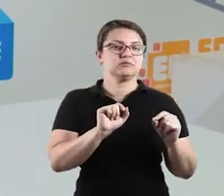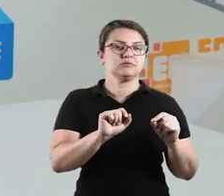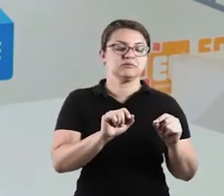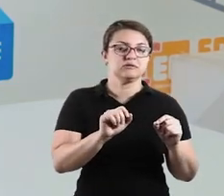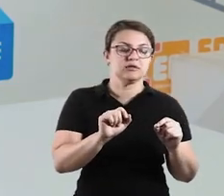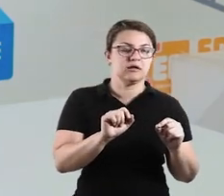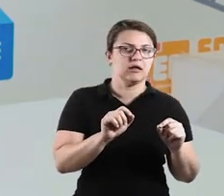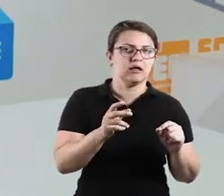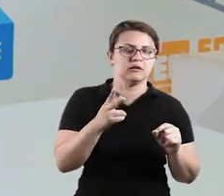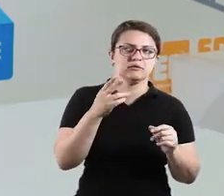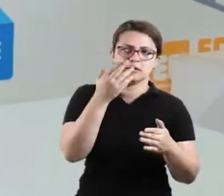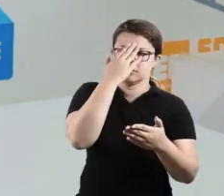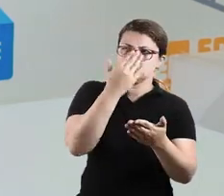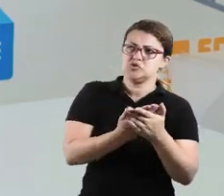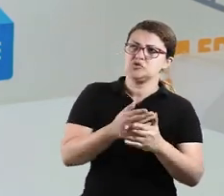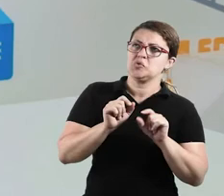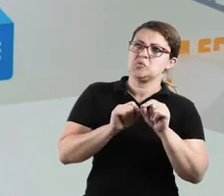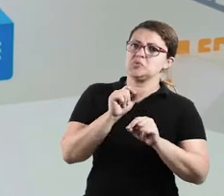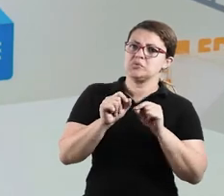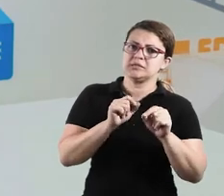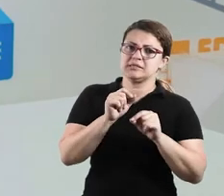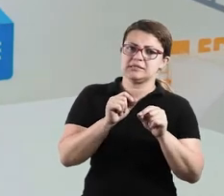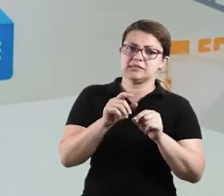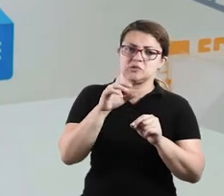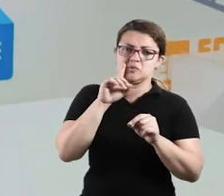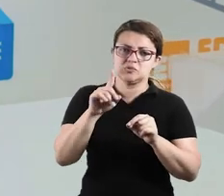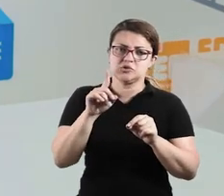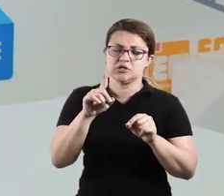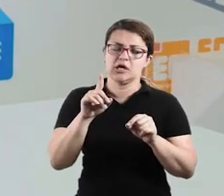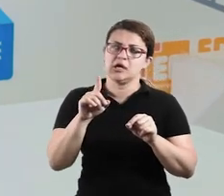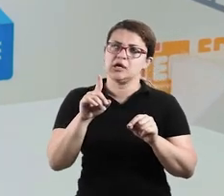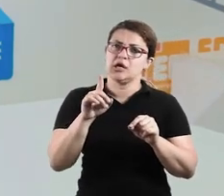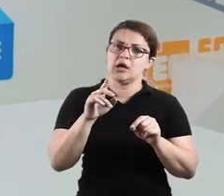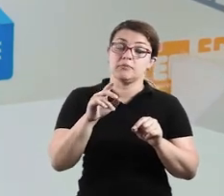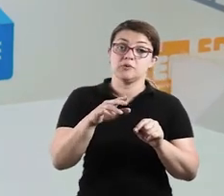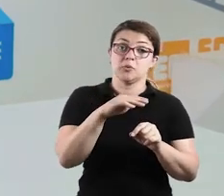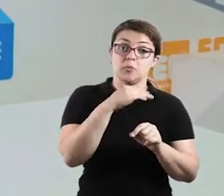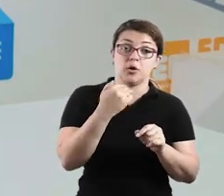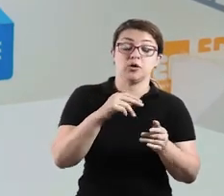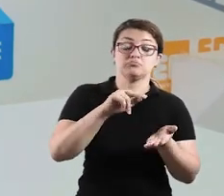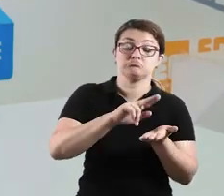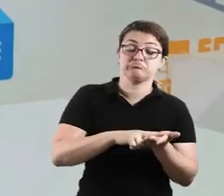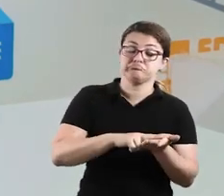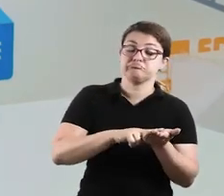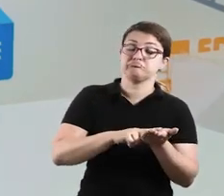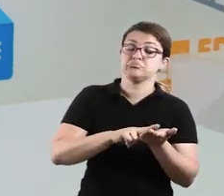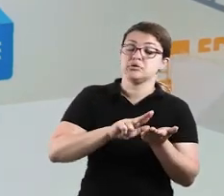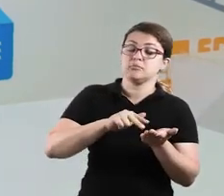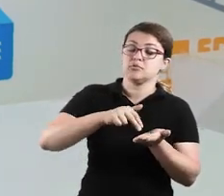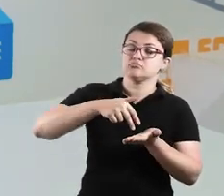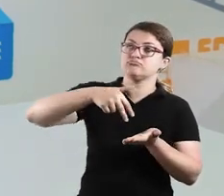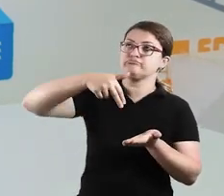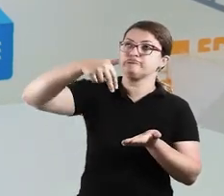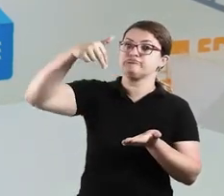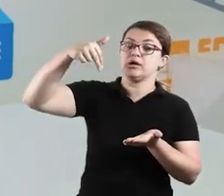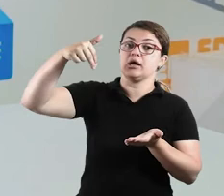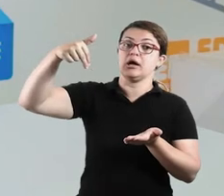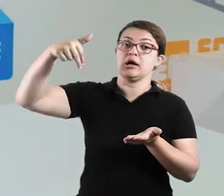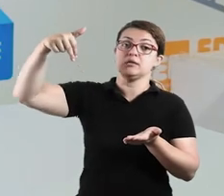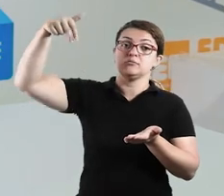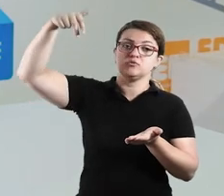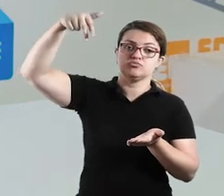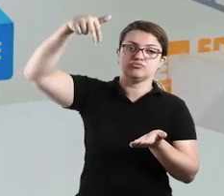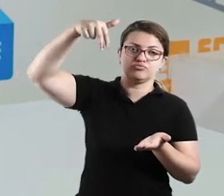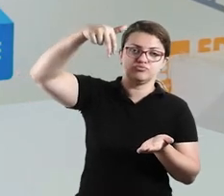eles entram em contato com as pessoas, ok? Eles não conseguem ver, tá? As pessoas não veem. Mas essas oferendas servem